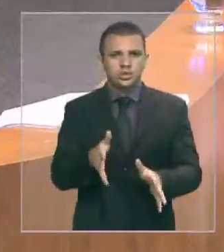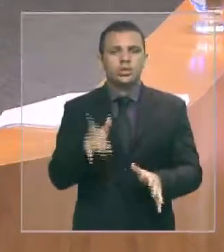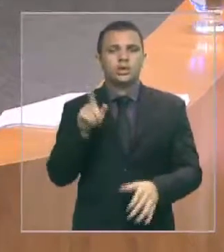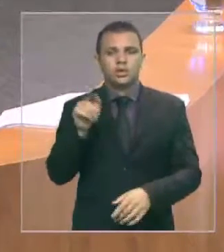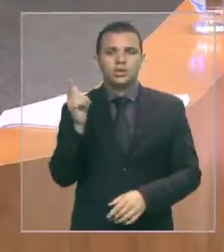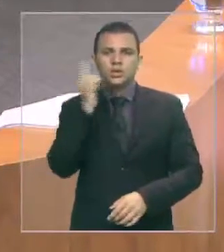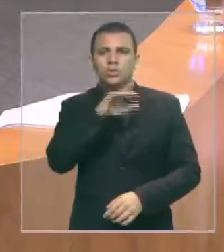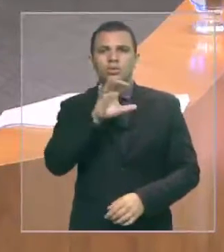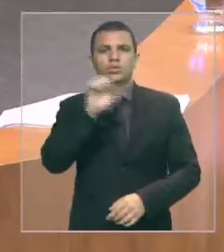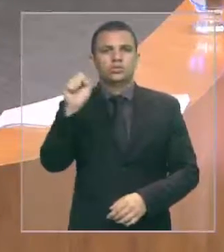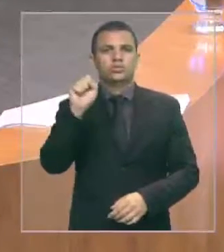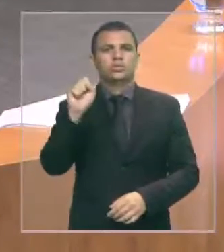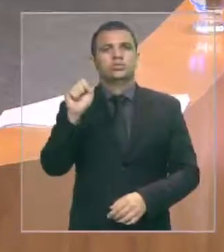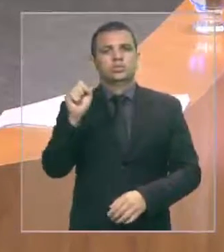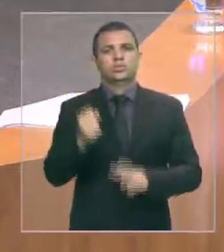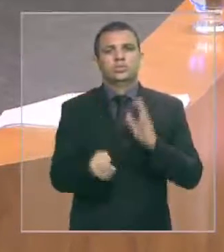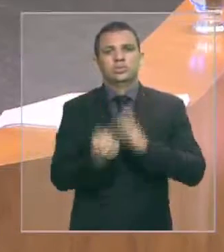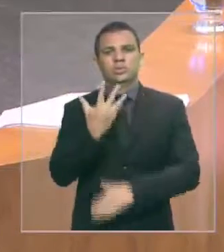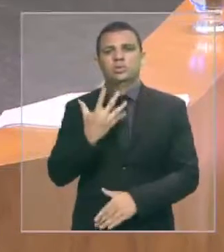conquistas